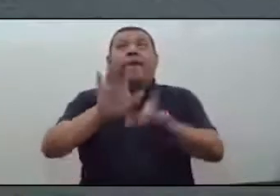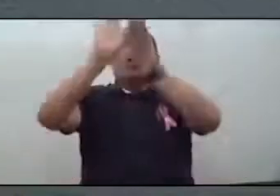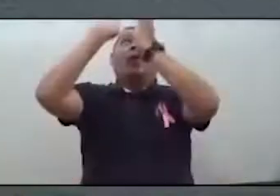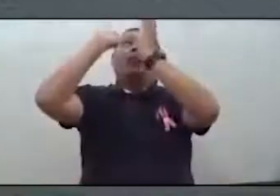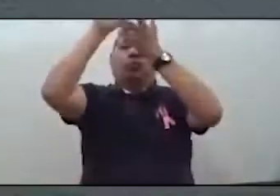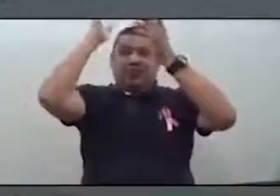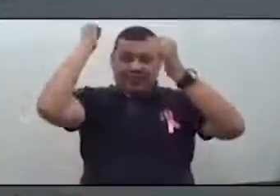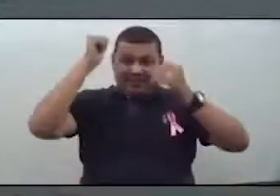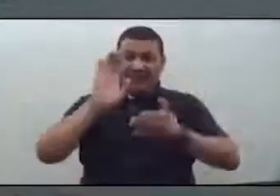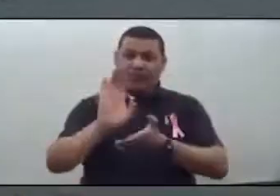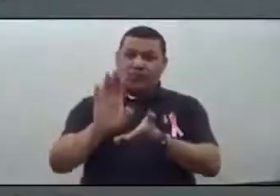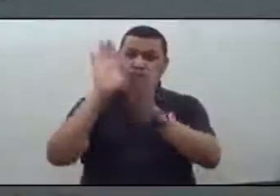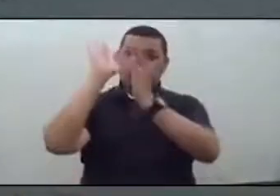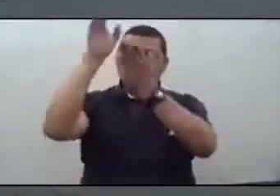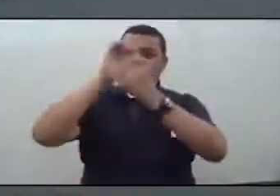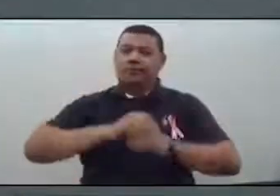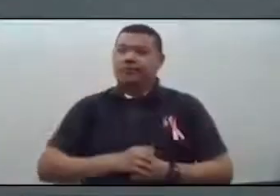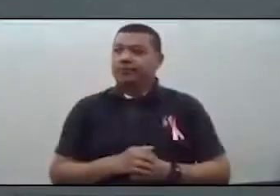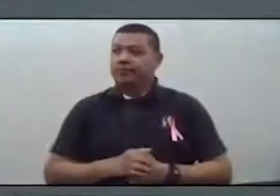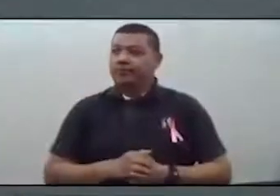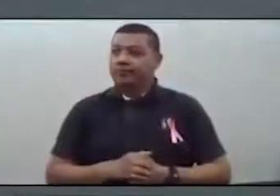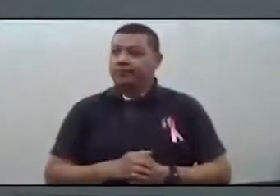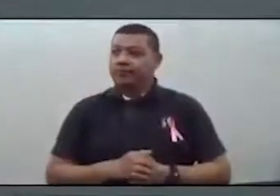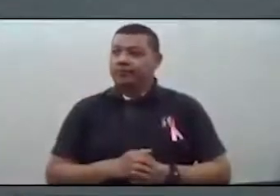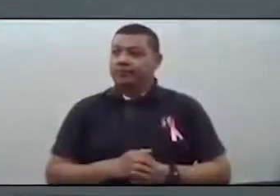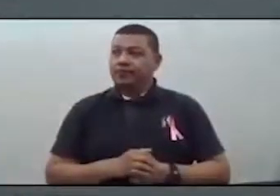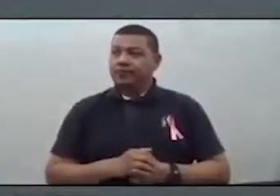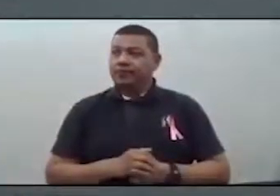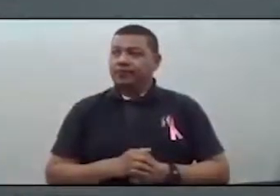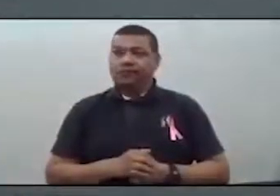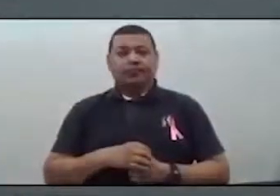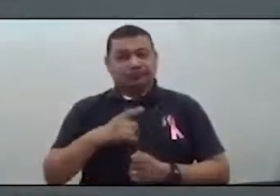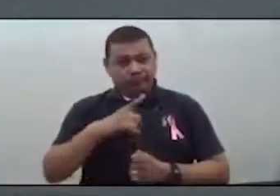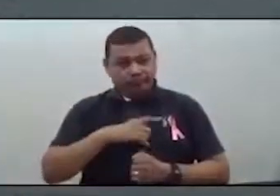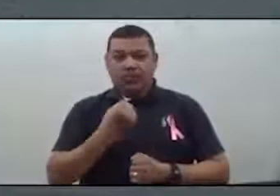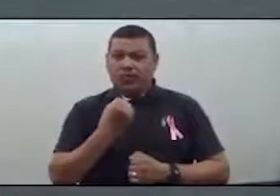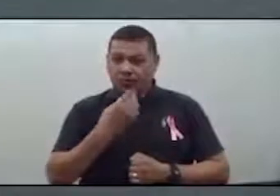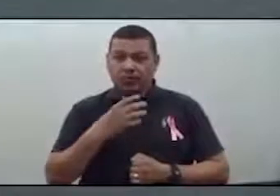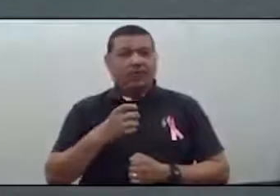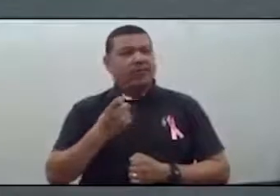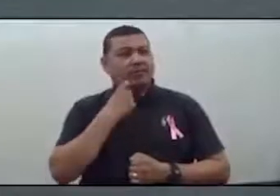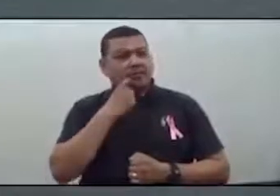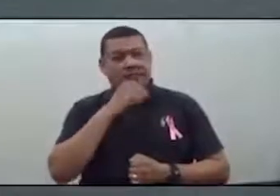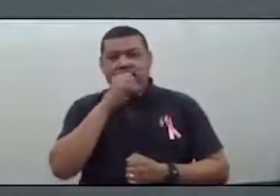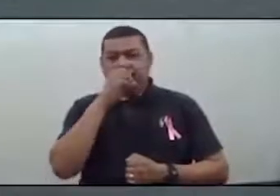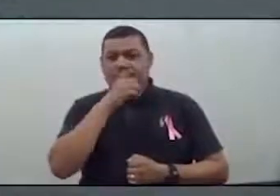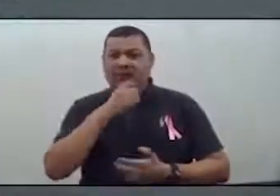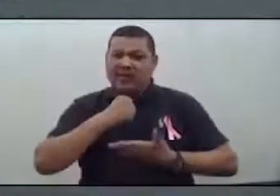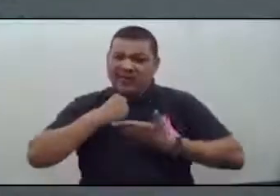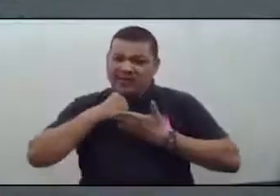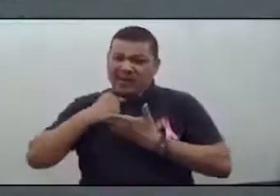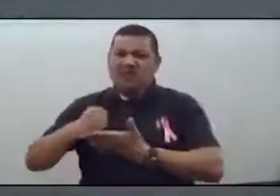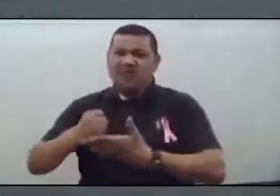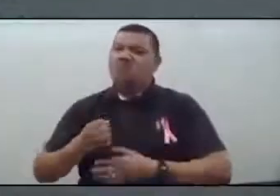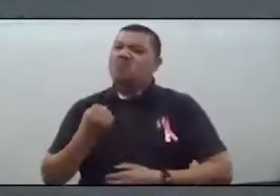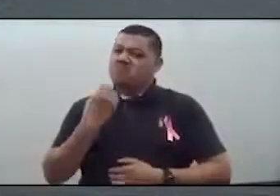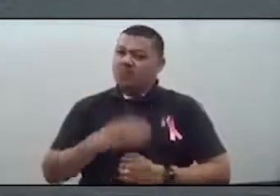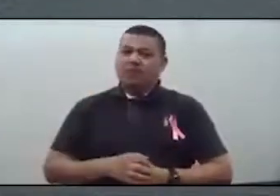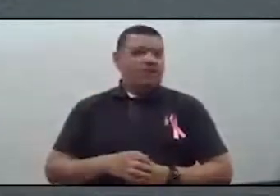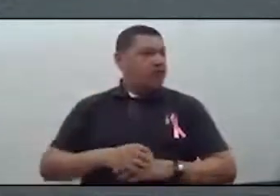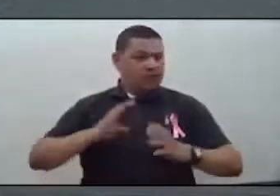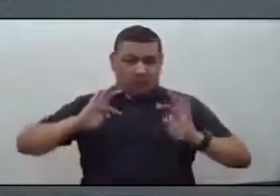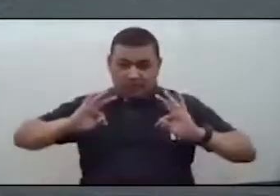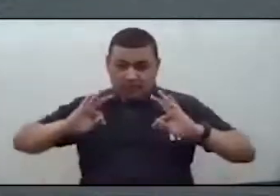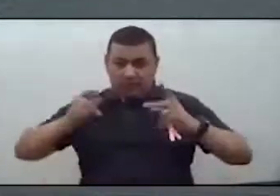Canelão, somente os dois. Esse final de semana o Lucas novamente esteve no voleibol, sexta, sábado, domingo, apitando. Parabenizar toda a equipe